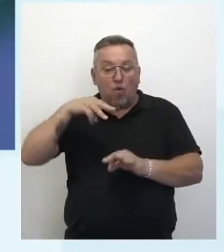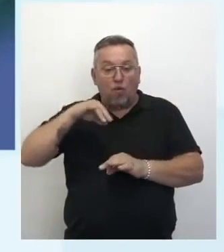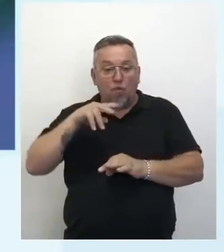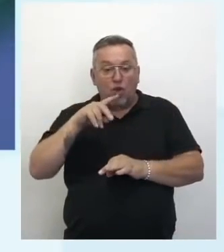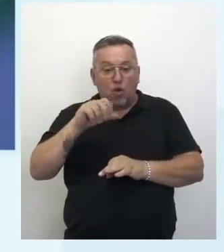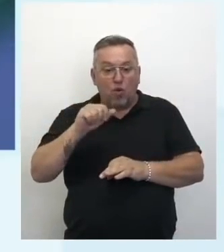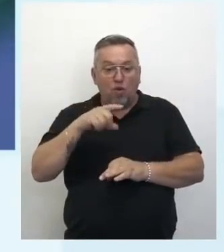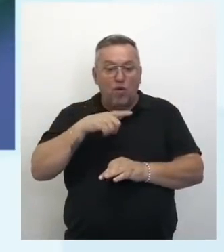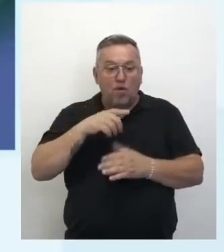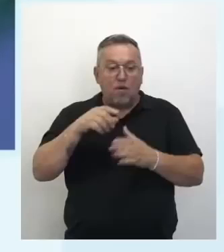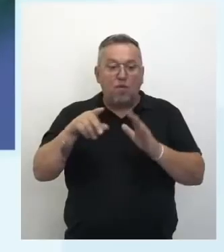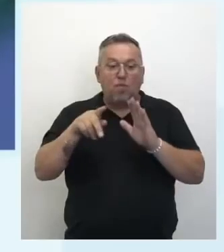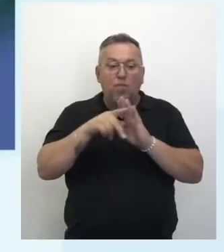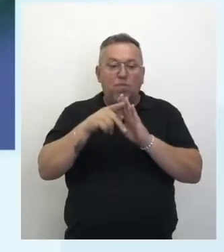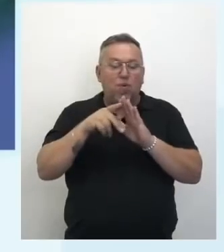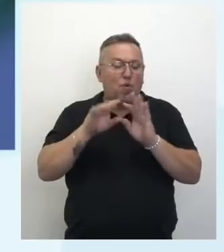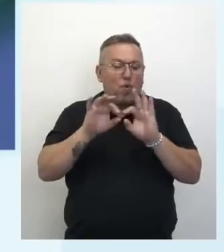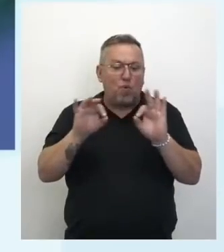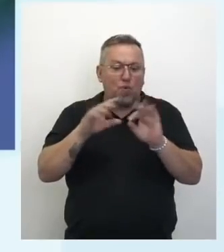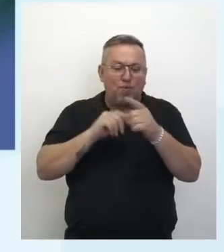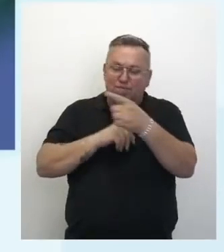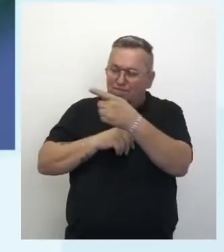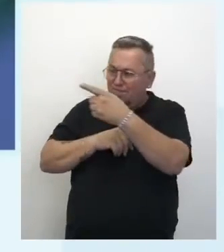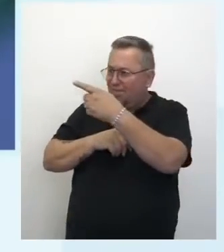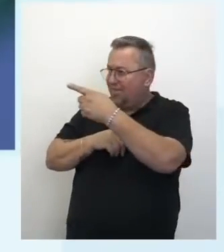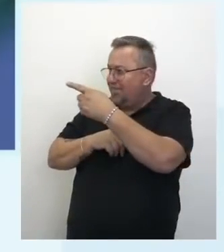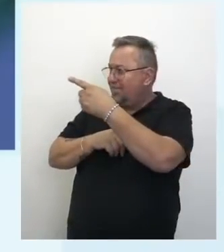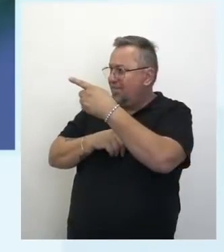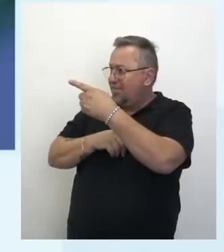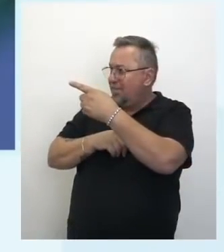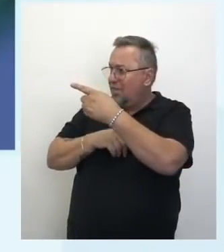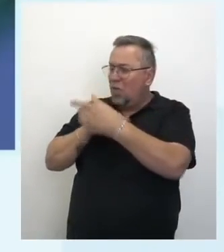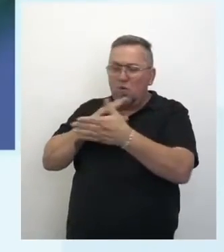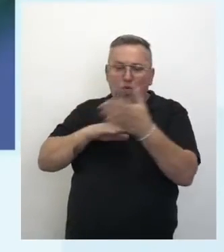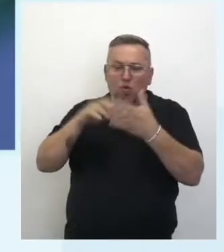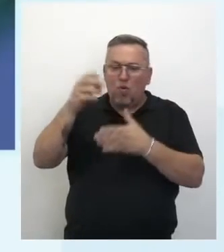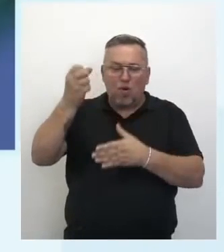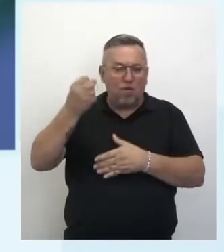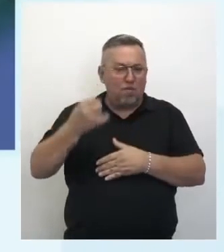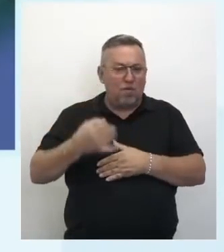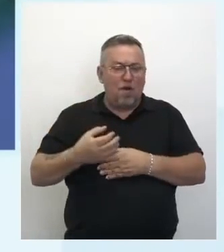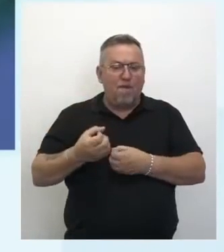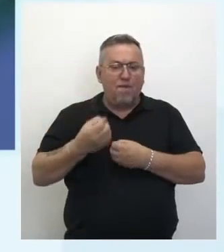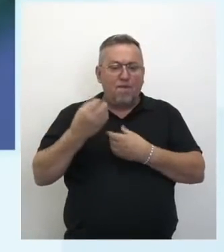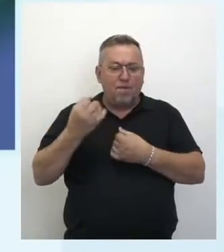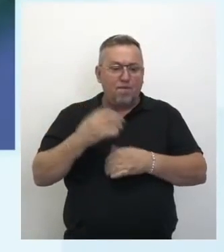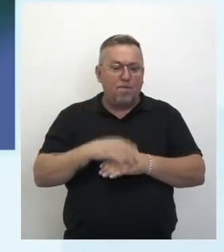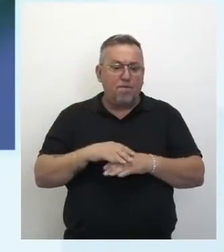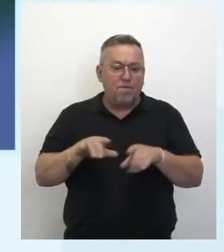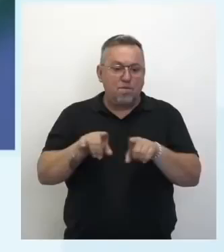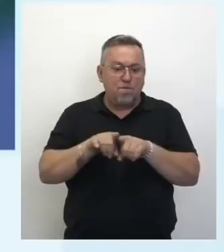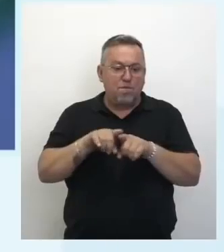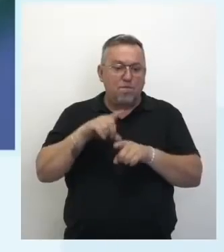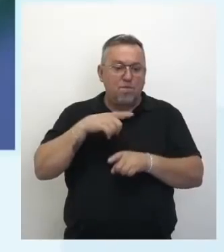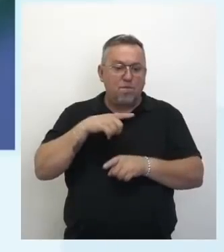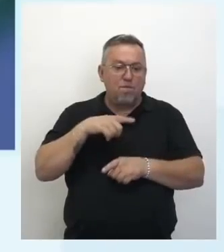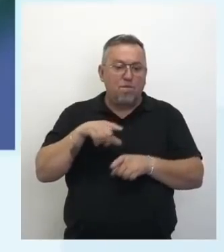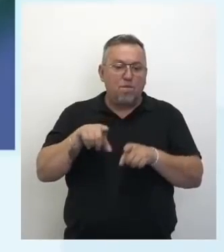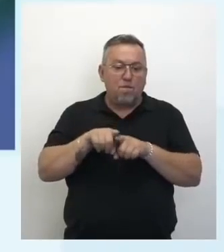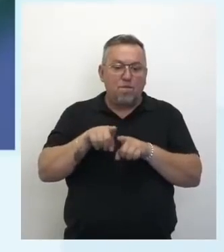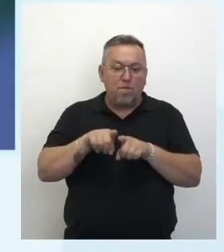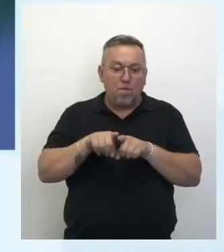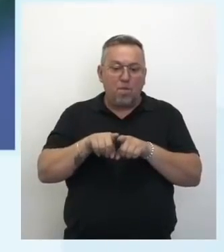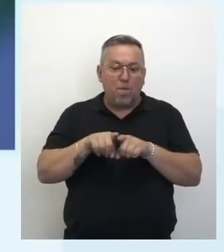o número do processo, o número da certificação, a área total. Então é interessante, né? Inclusive tem aí, né, a